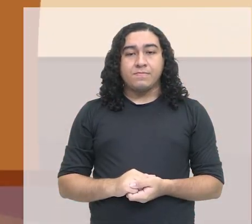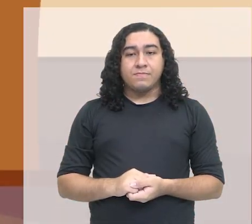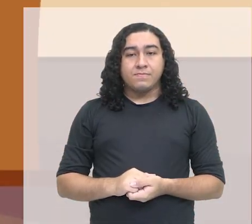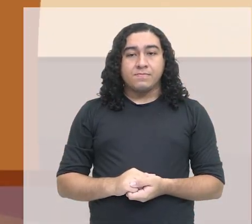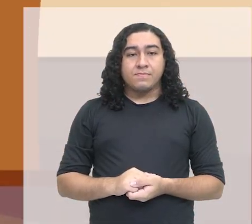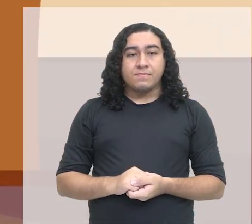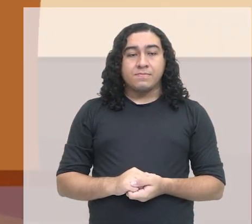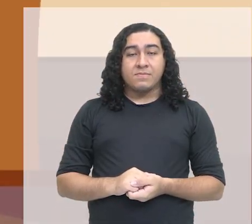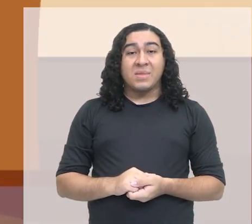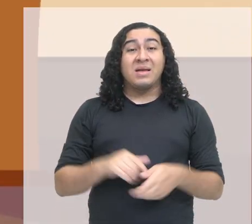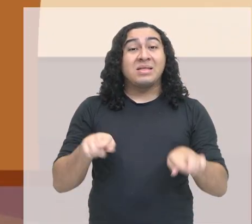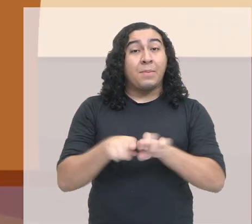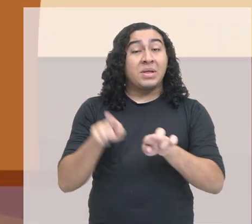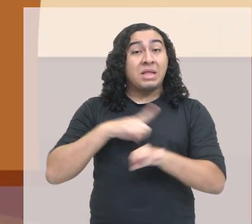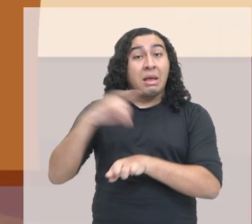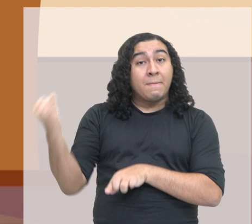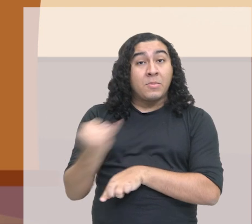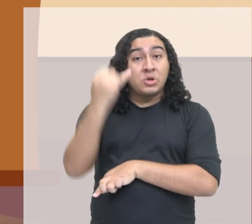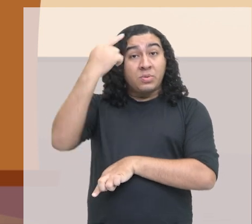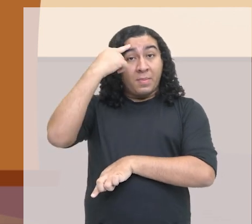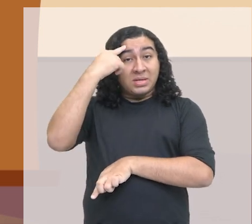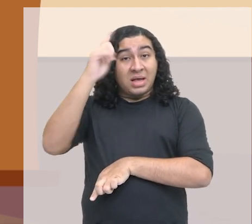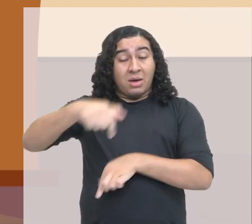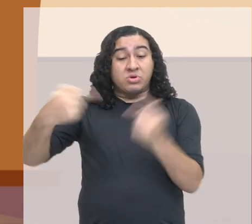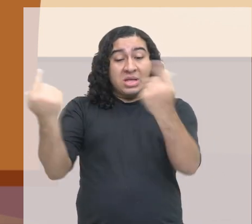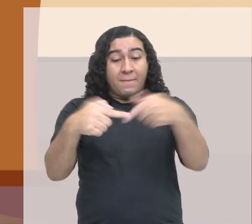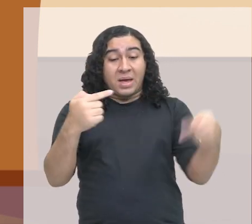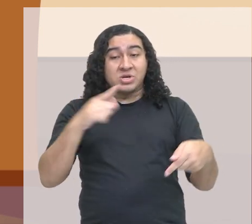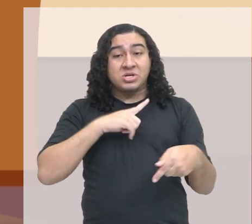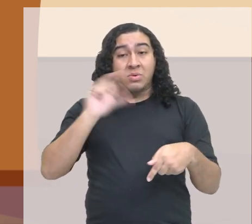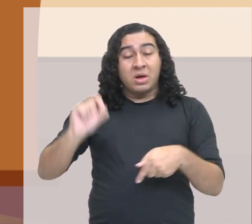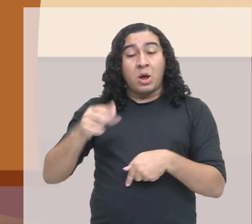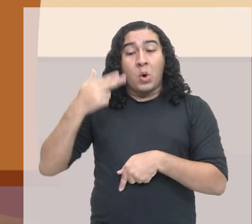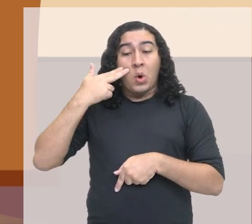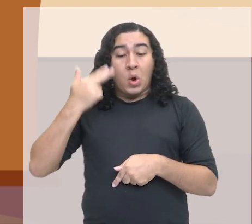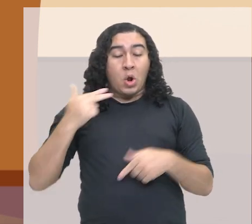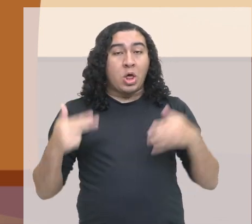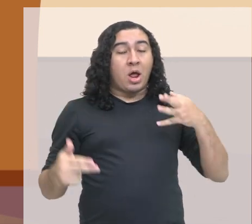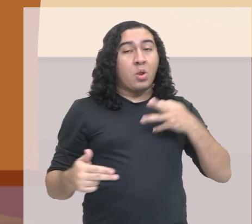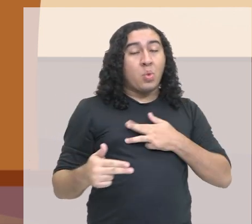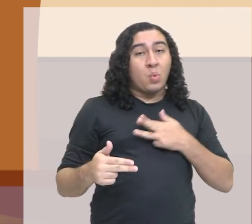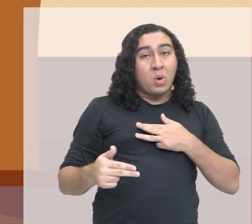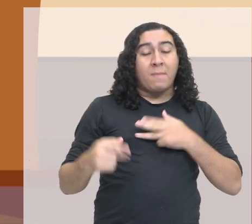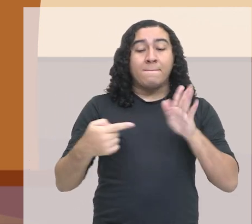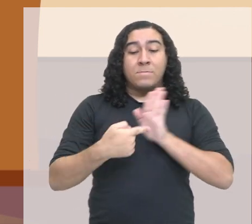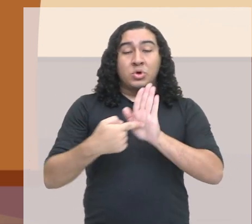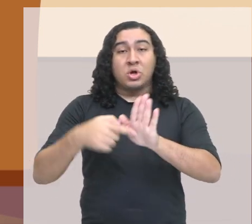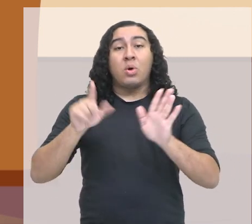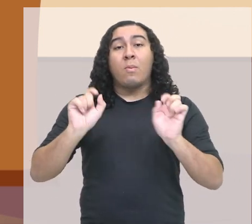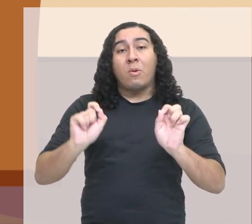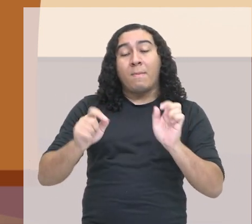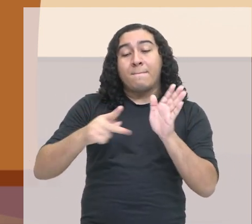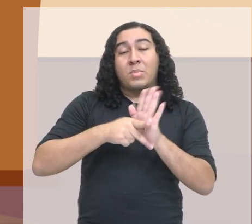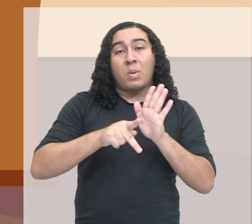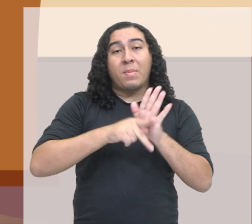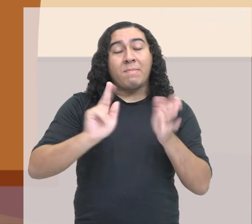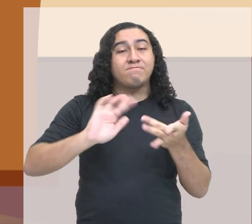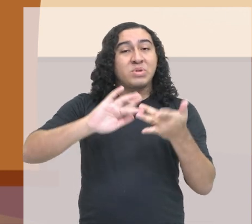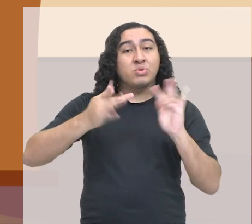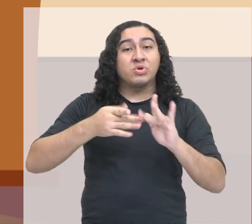Um dos momentos mais marcantes foi o debate televisivo onde Collor e Lula expuseram suas visões para o futuro do